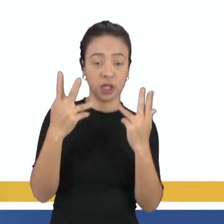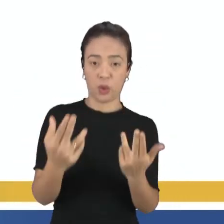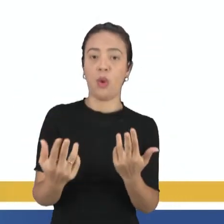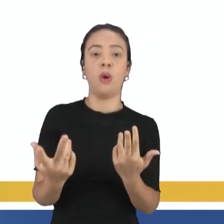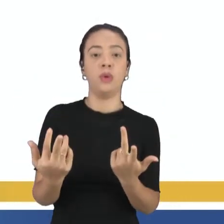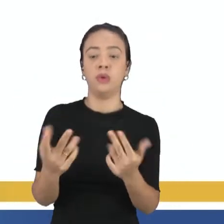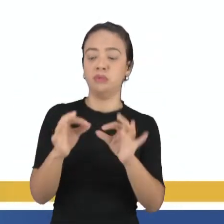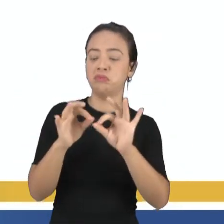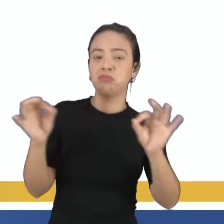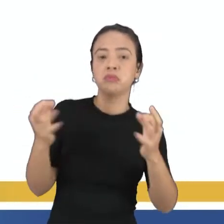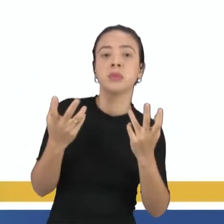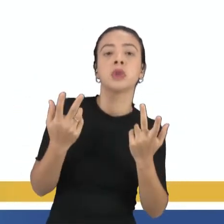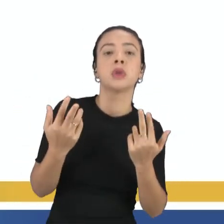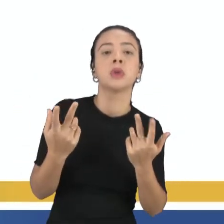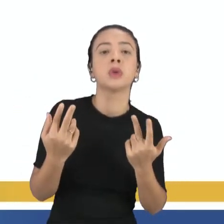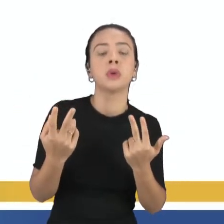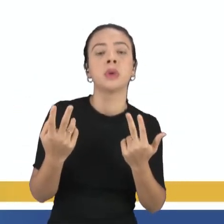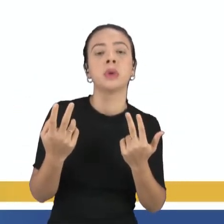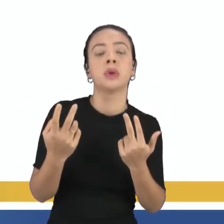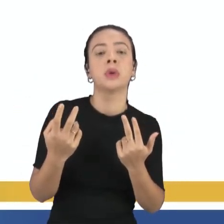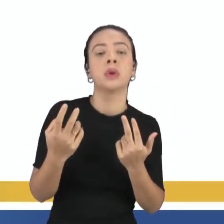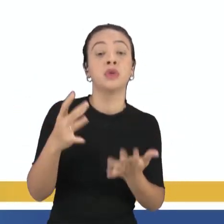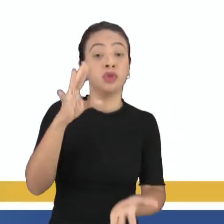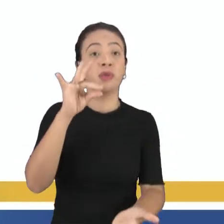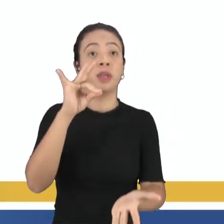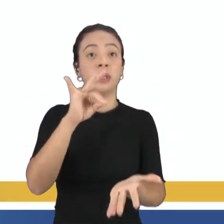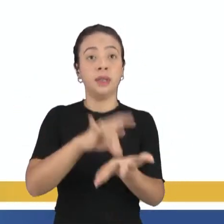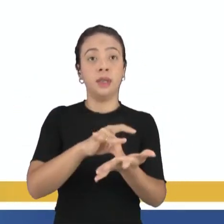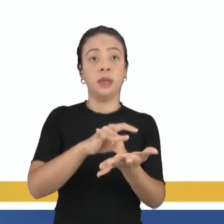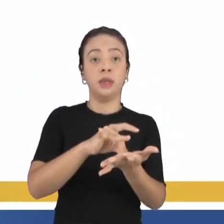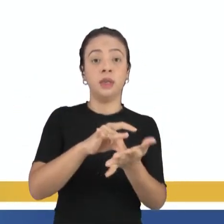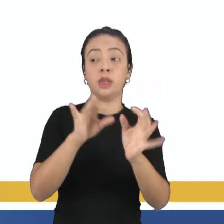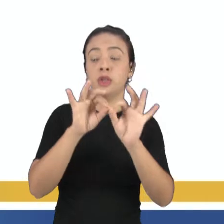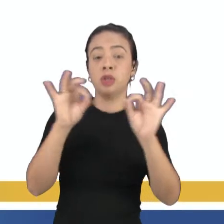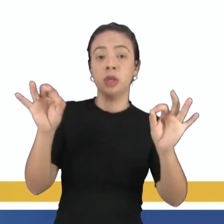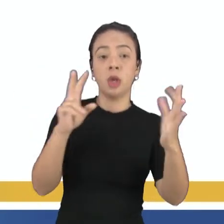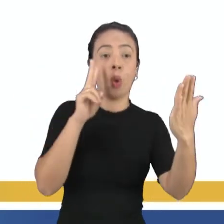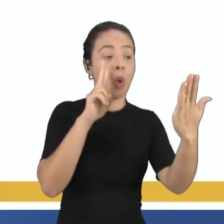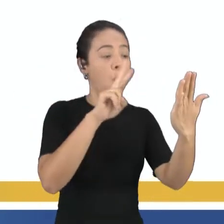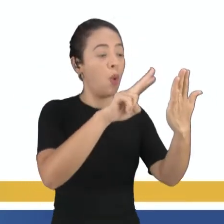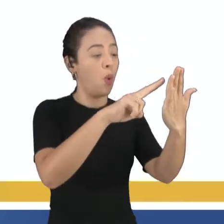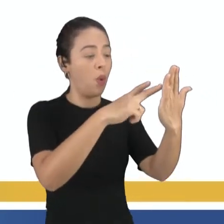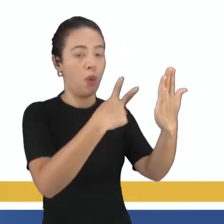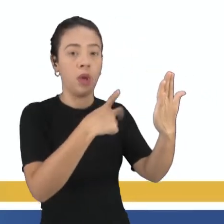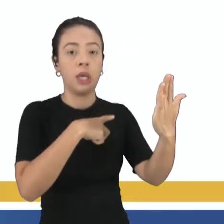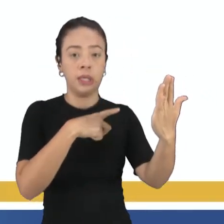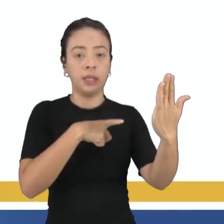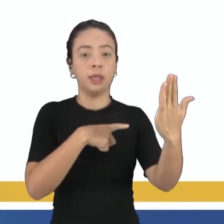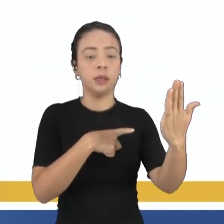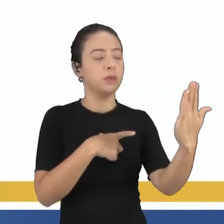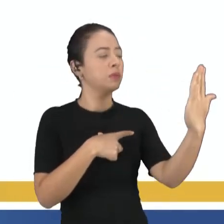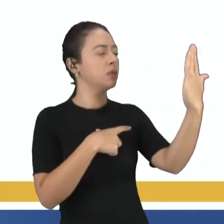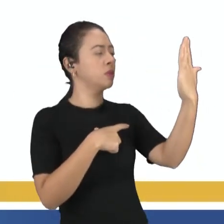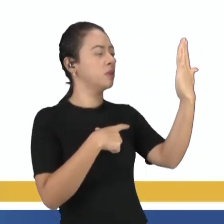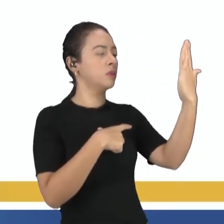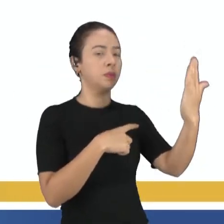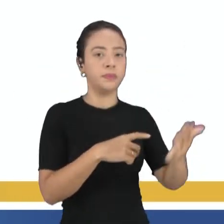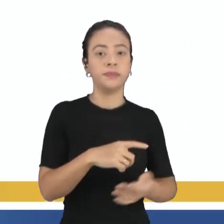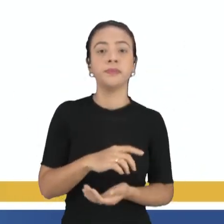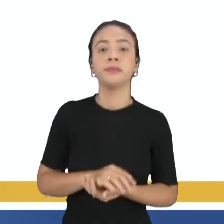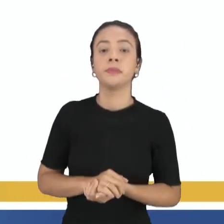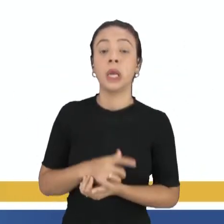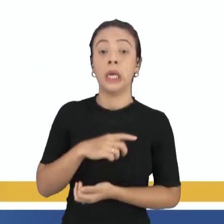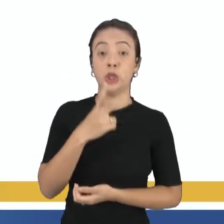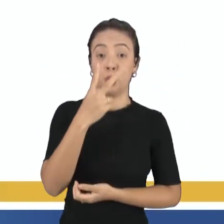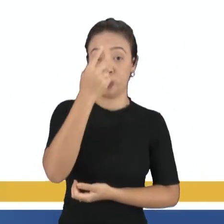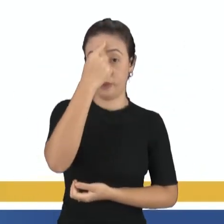real, do real ao reflexo que está no espelho. Então, eu tenho duas